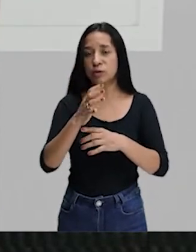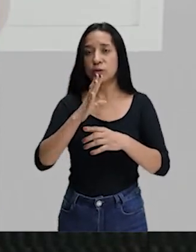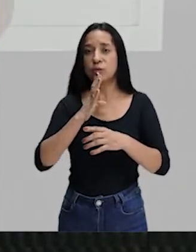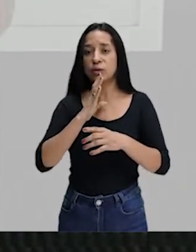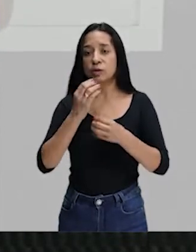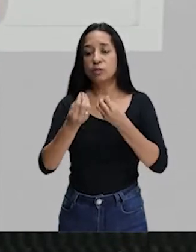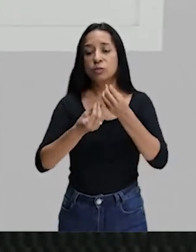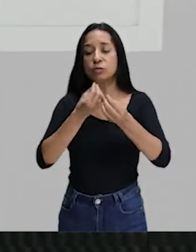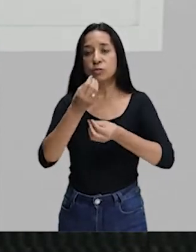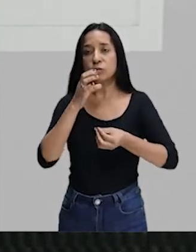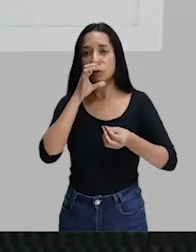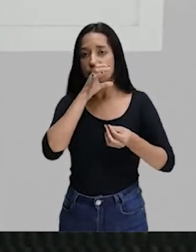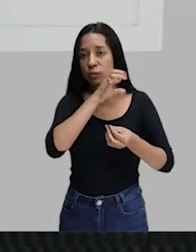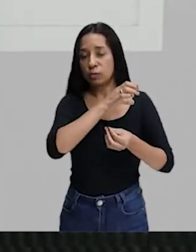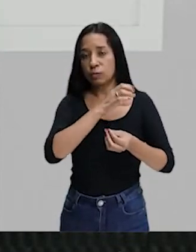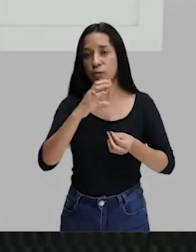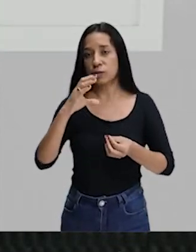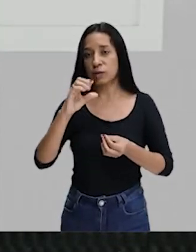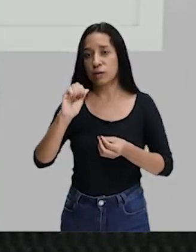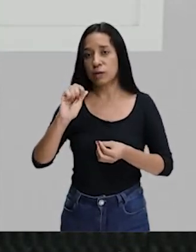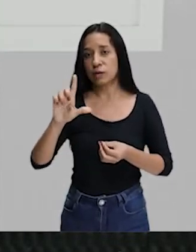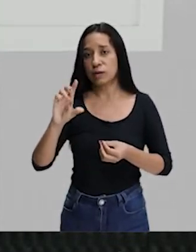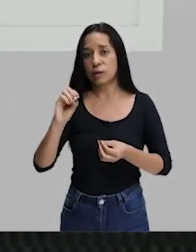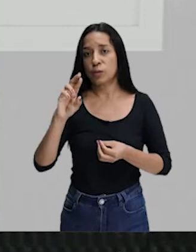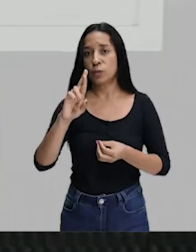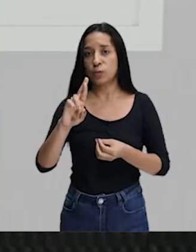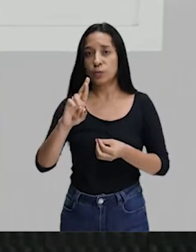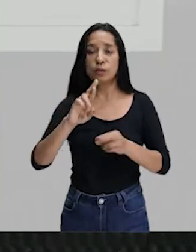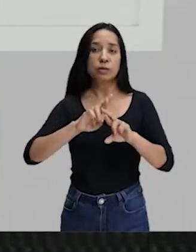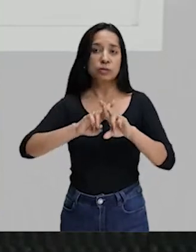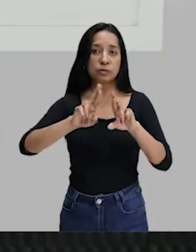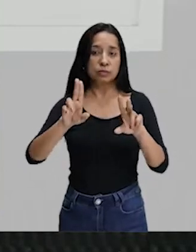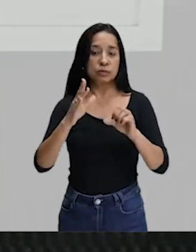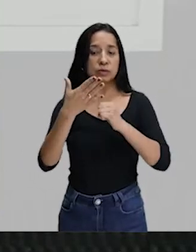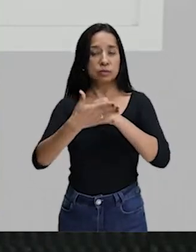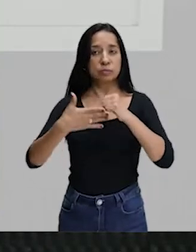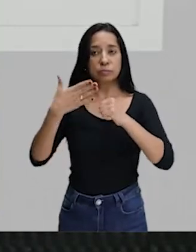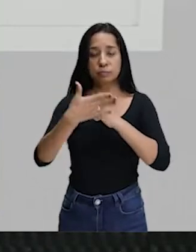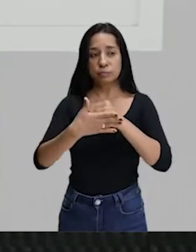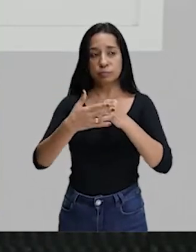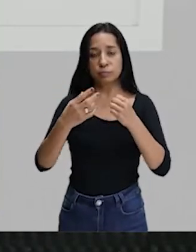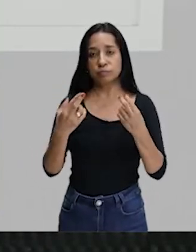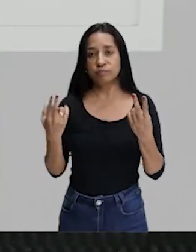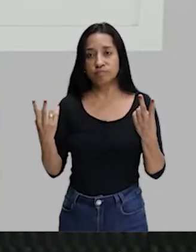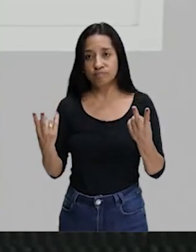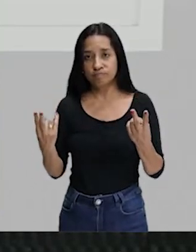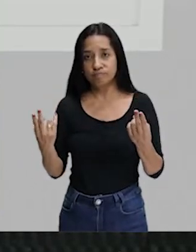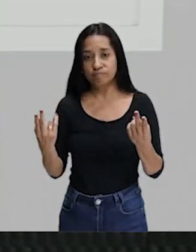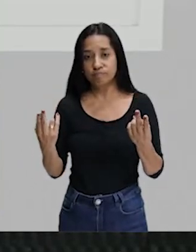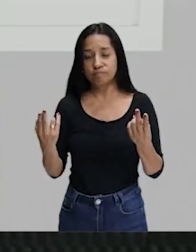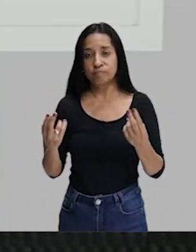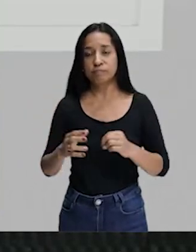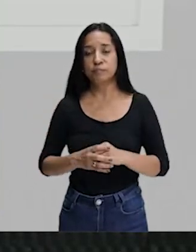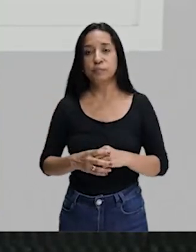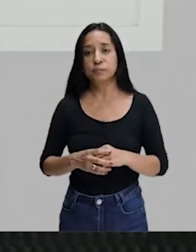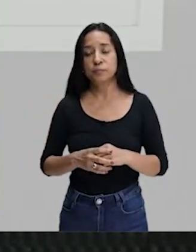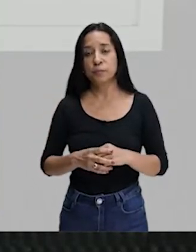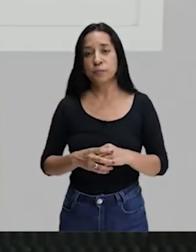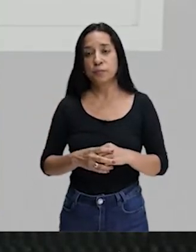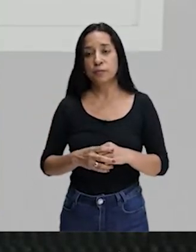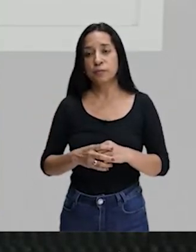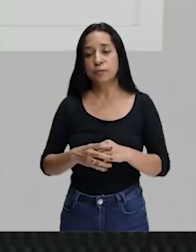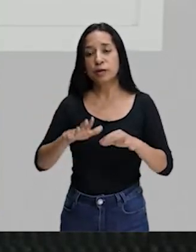como calor, tá certo? Então, essa é a diferença básica entre eles, tá ok? Temperatura é agitação